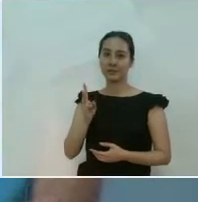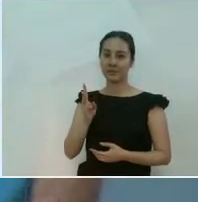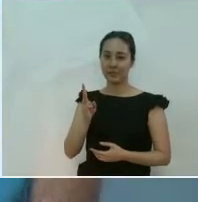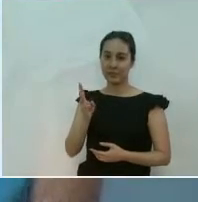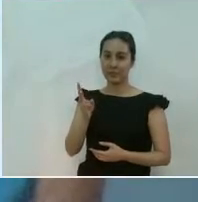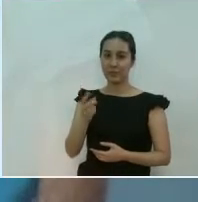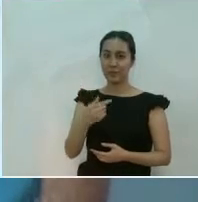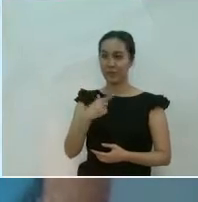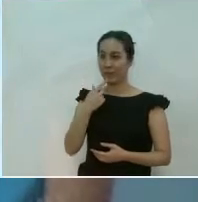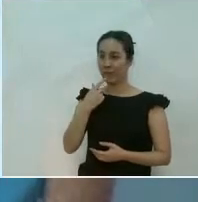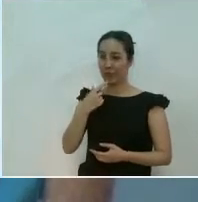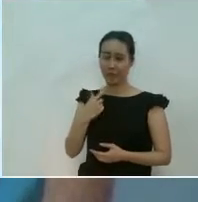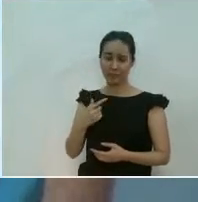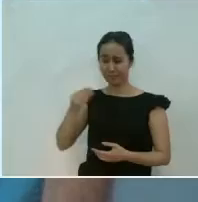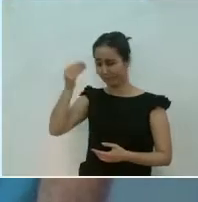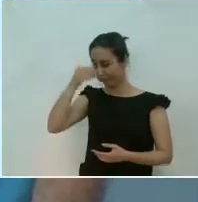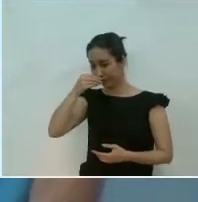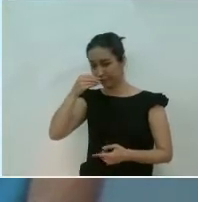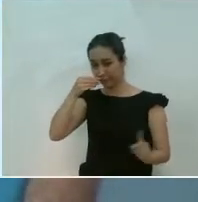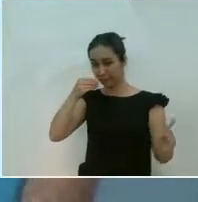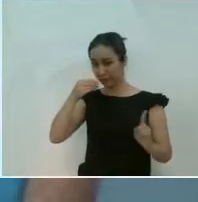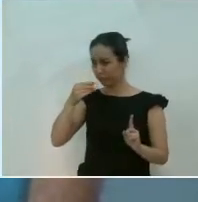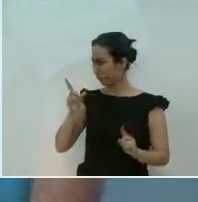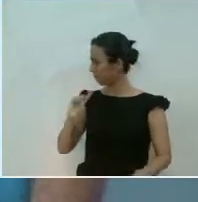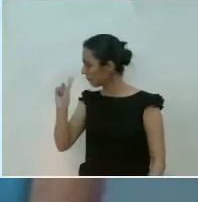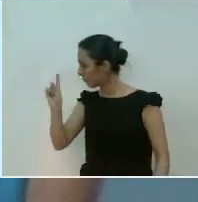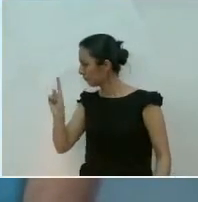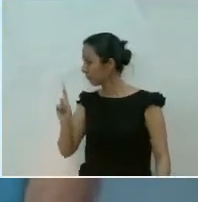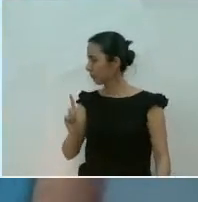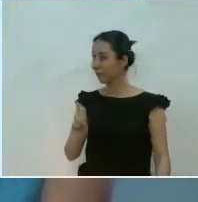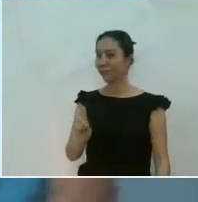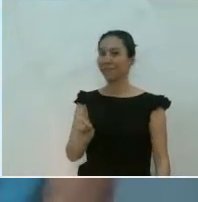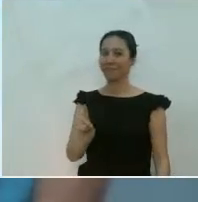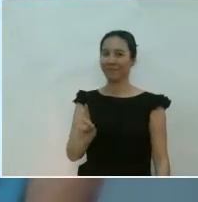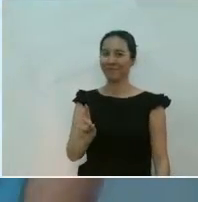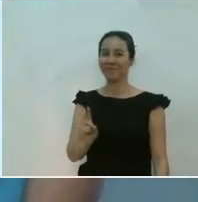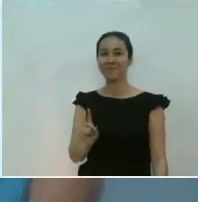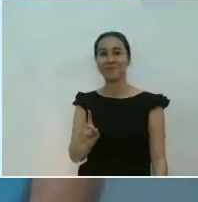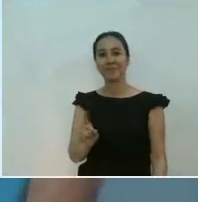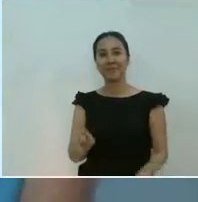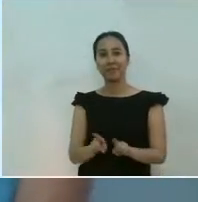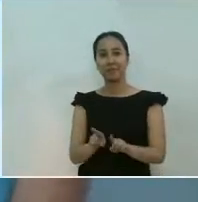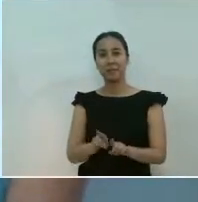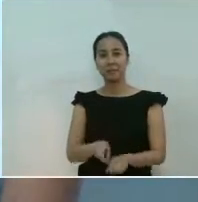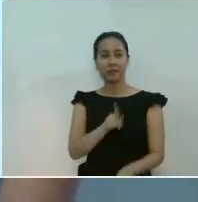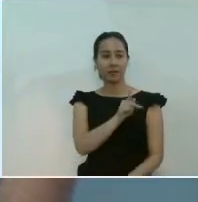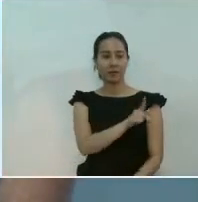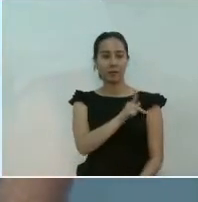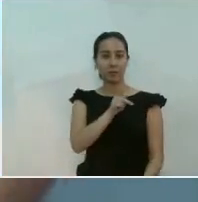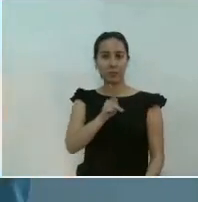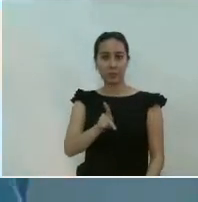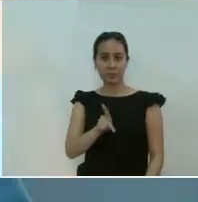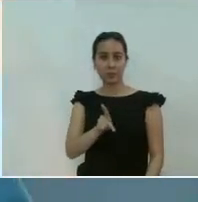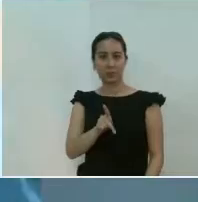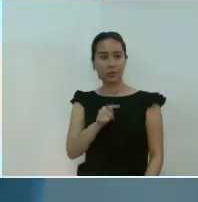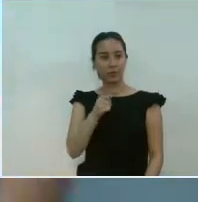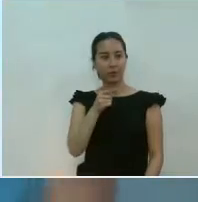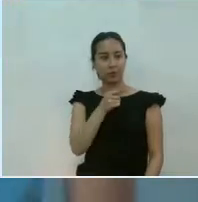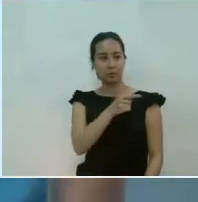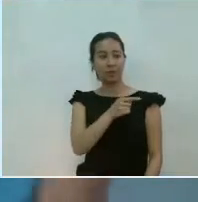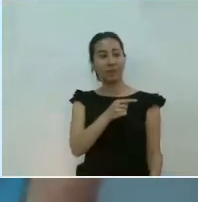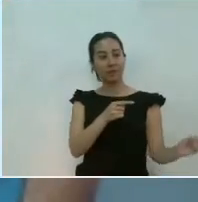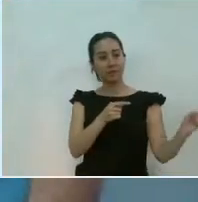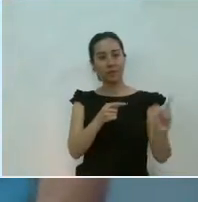me ameaça a professora josmari da unip que veio de são paulo